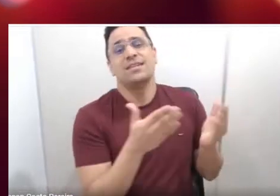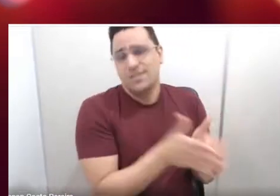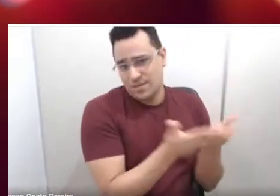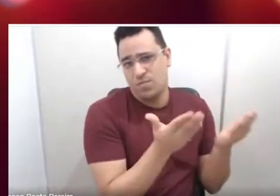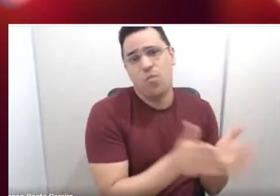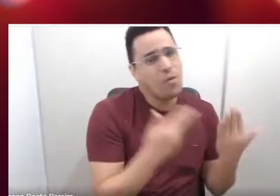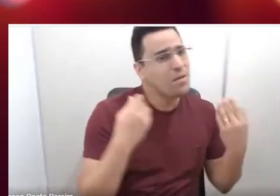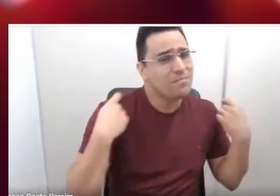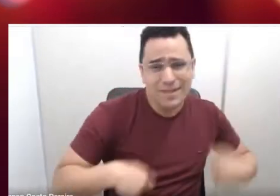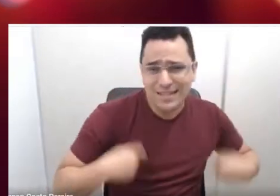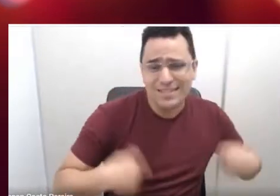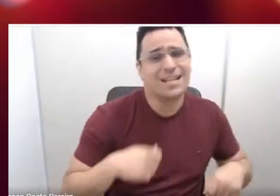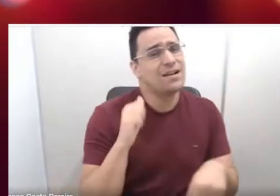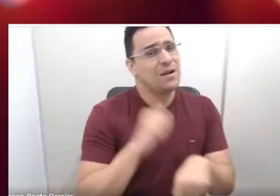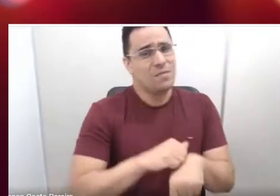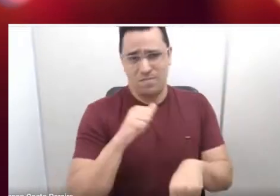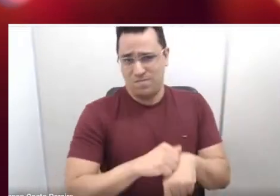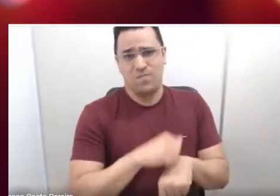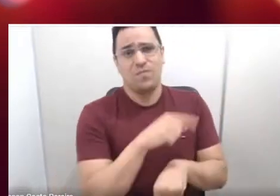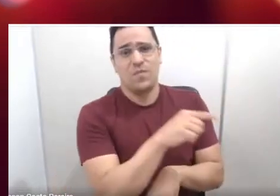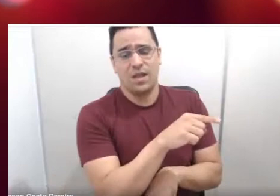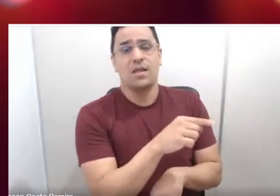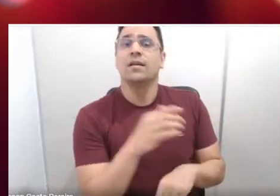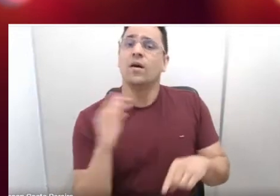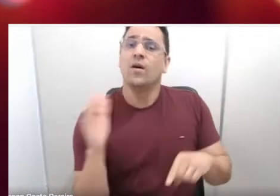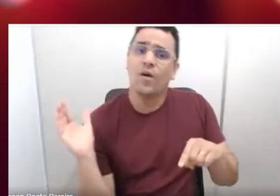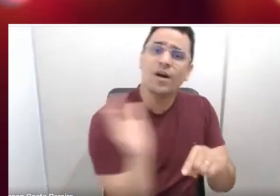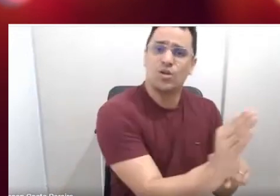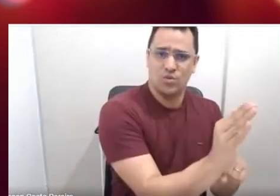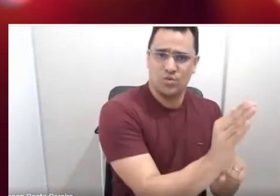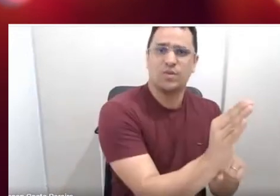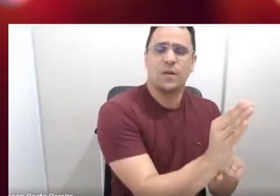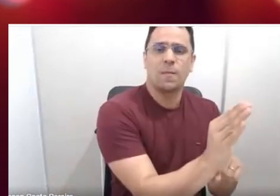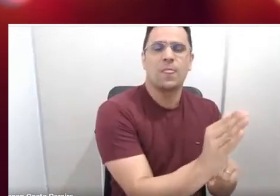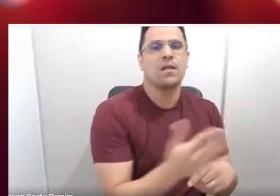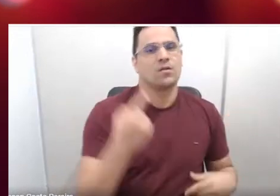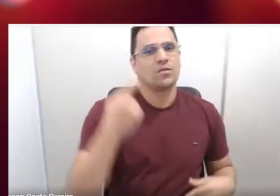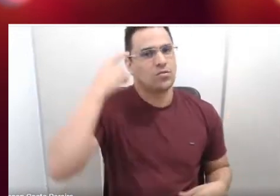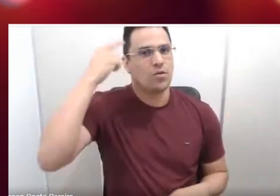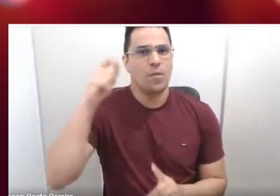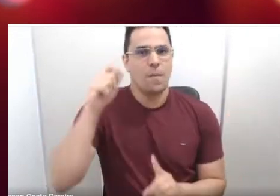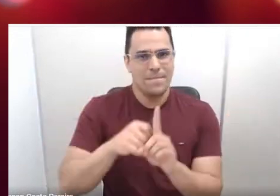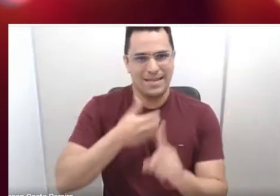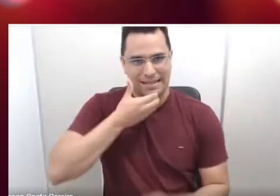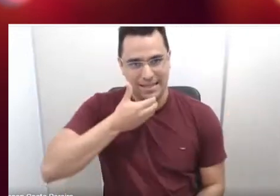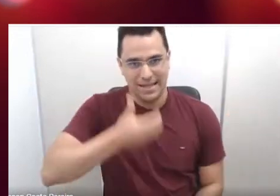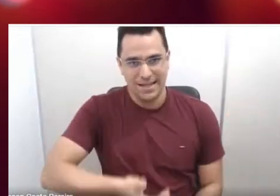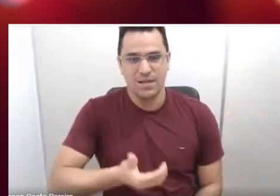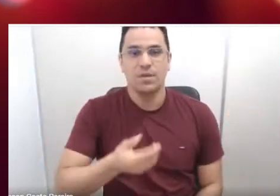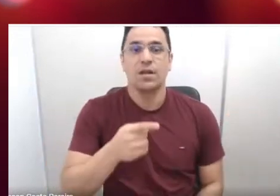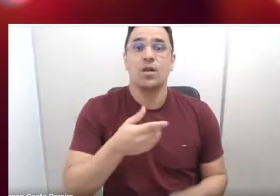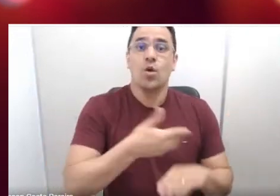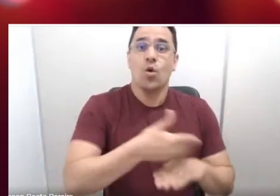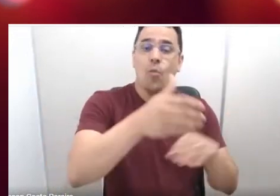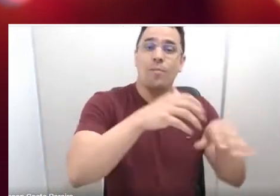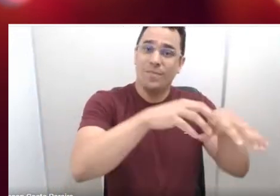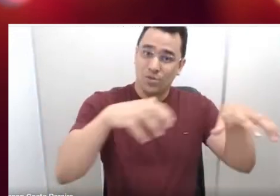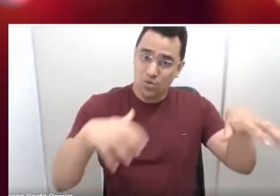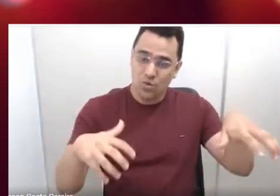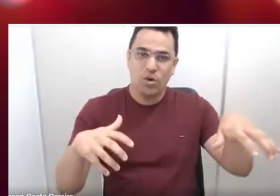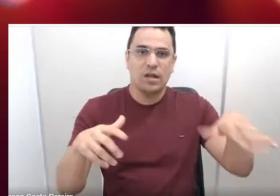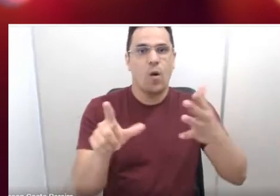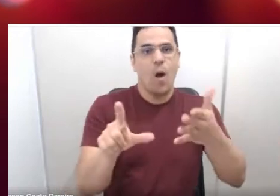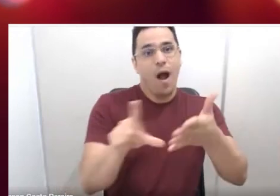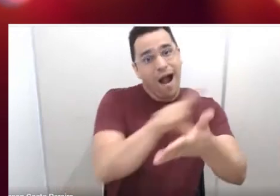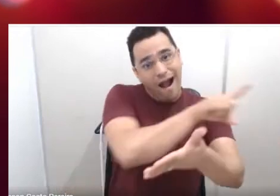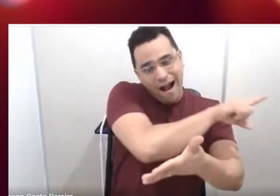consideração também que a contemplação desse recurso foi só em dezembro, ou seja, a gente iniciou o ensino remoto antes. E